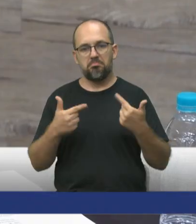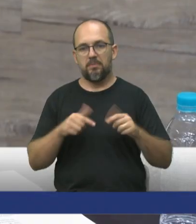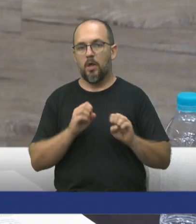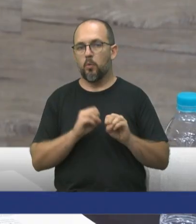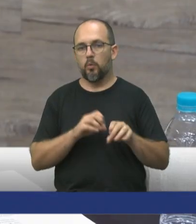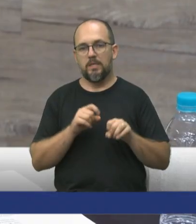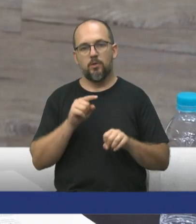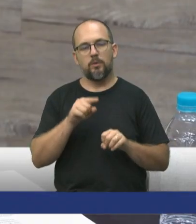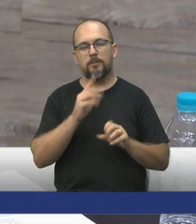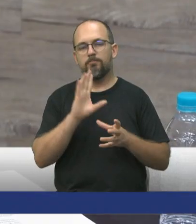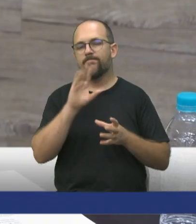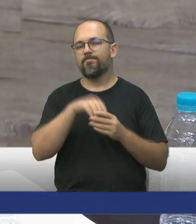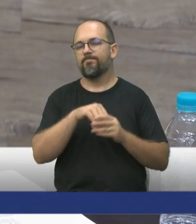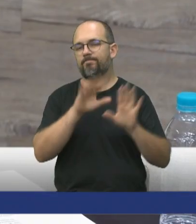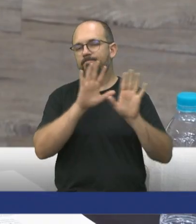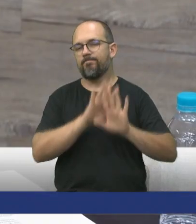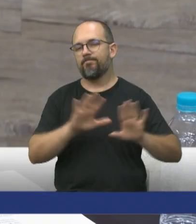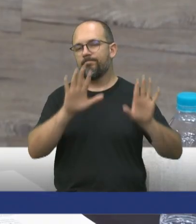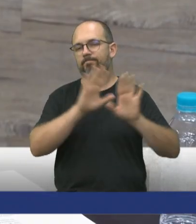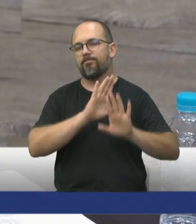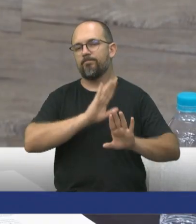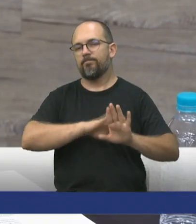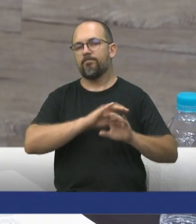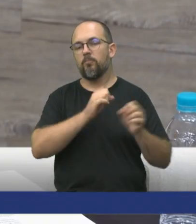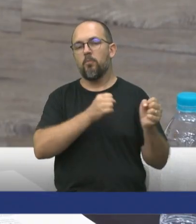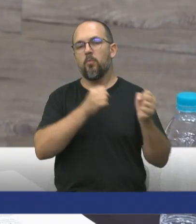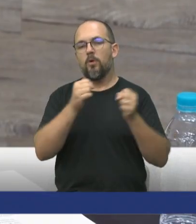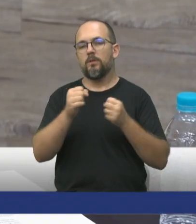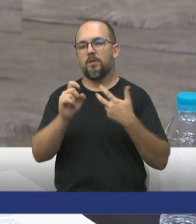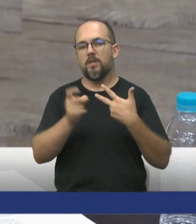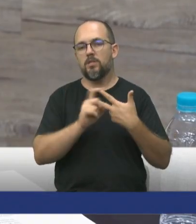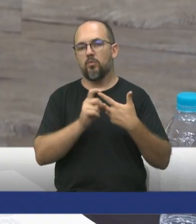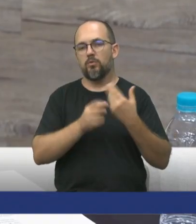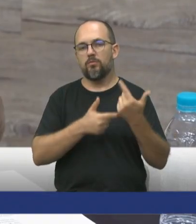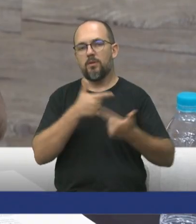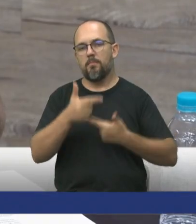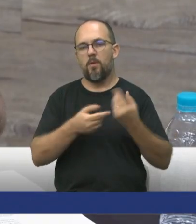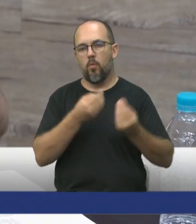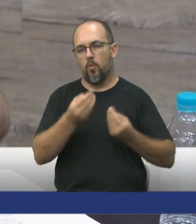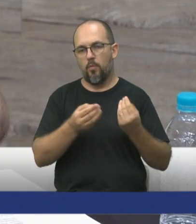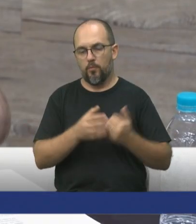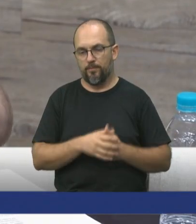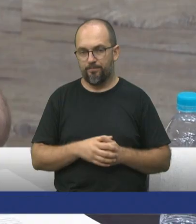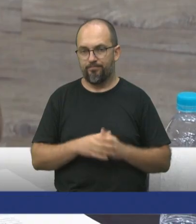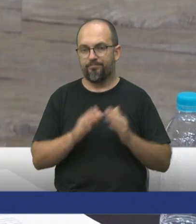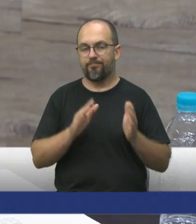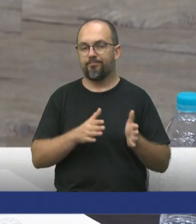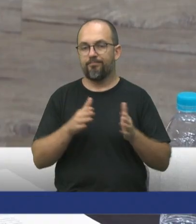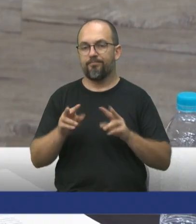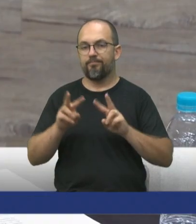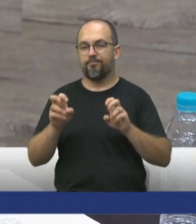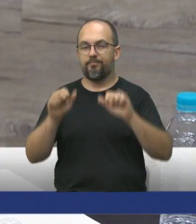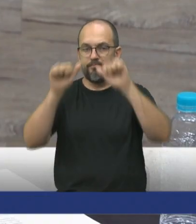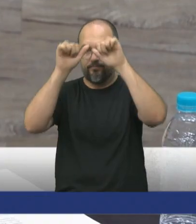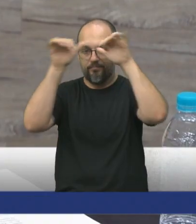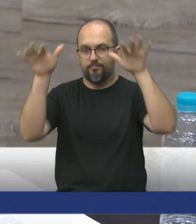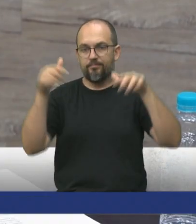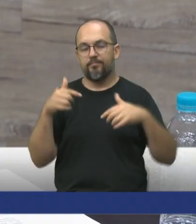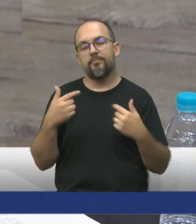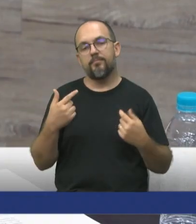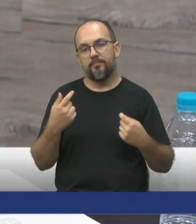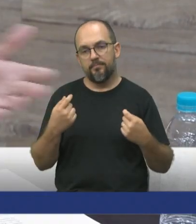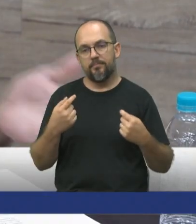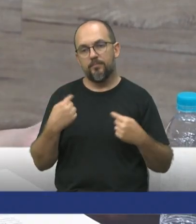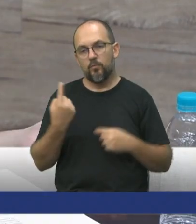Isso fala muito sobre como o Poder Executivo tem se portado. E no caso do transtorno espectro autista, a gente não pode